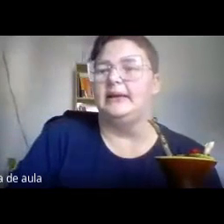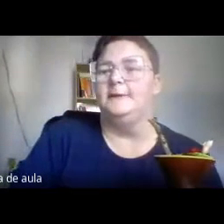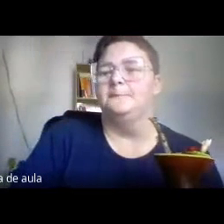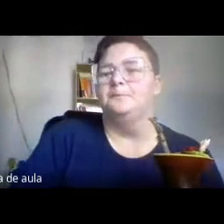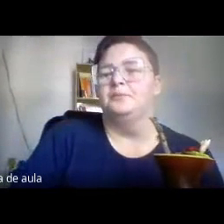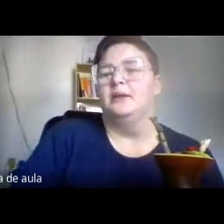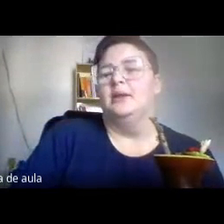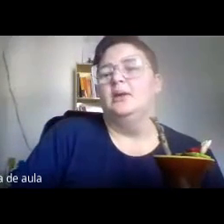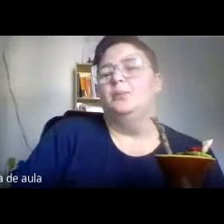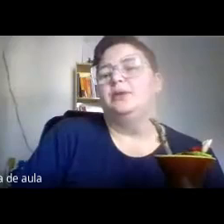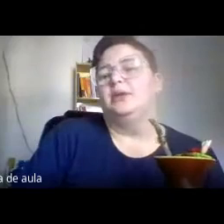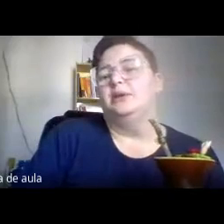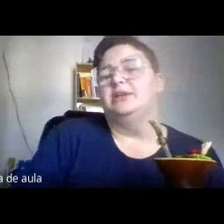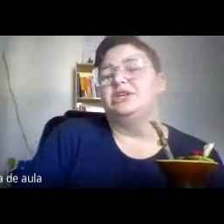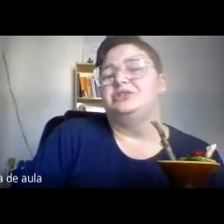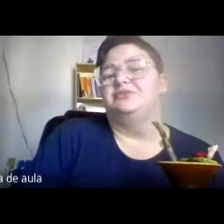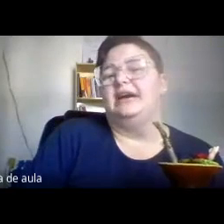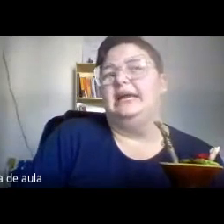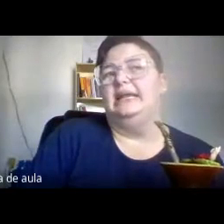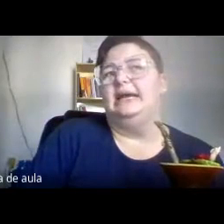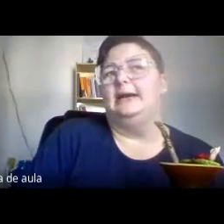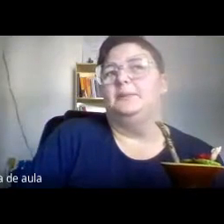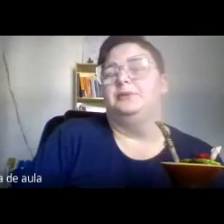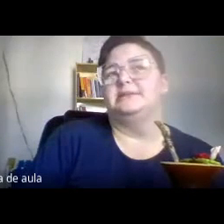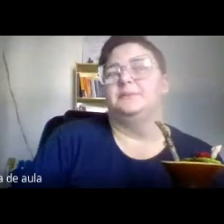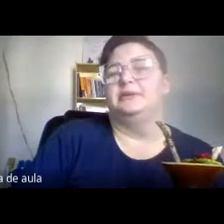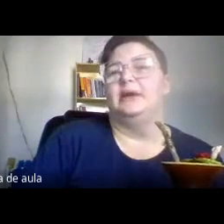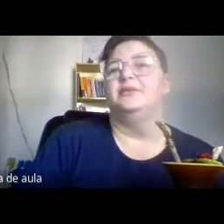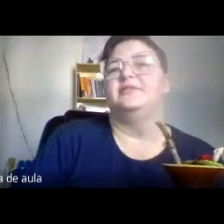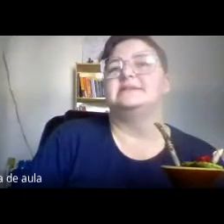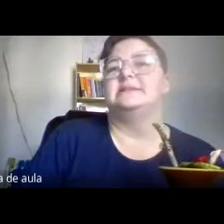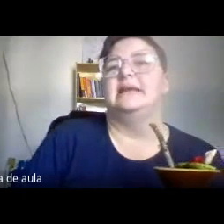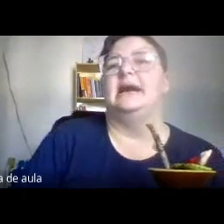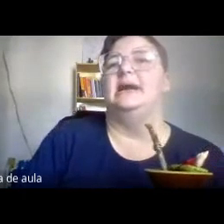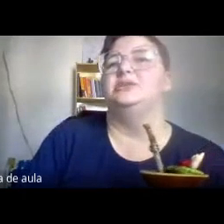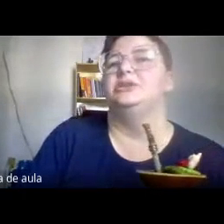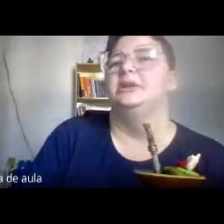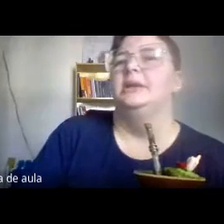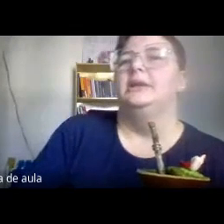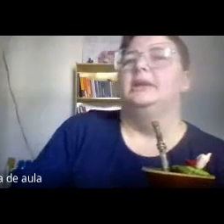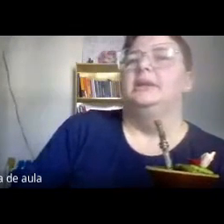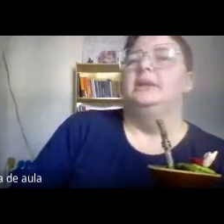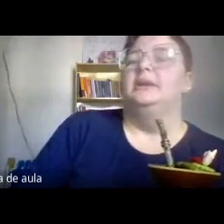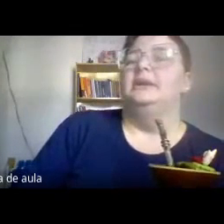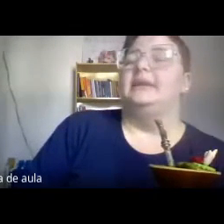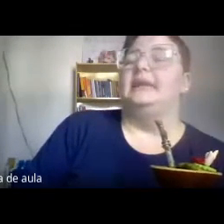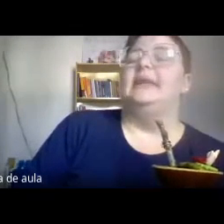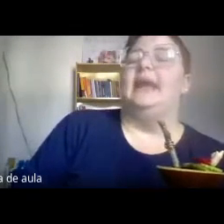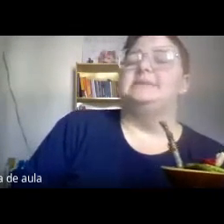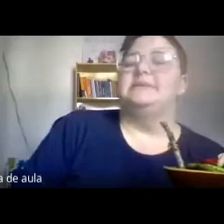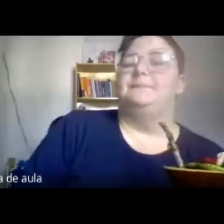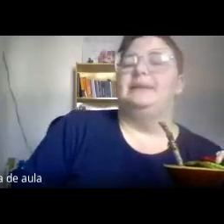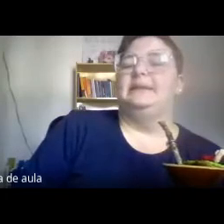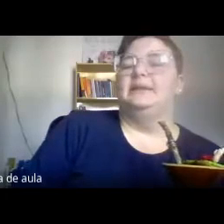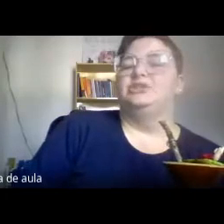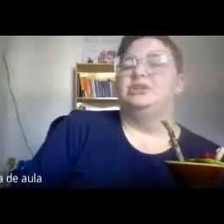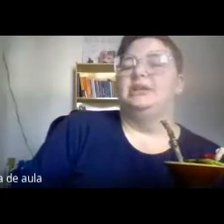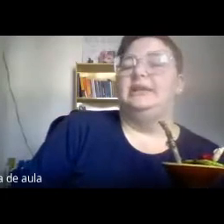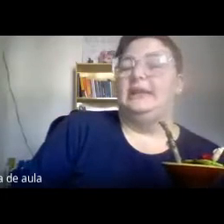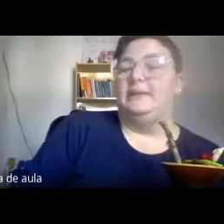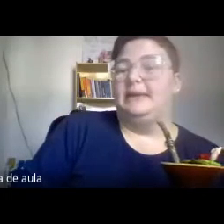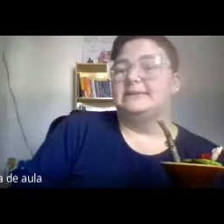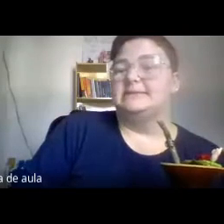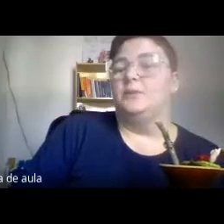disciplina, né? Porque quando a gente fala, por exemplo, na universidade, quem dá a disciplina